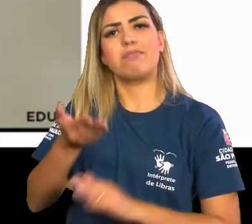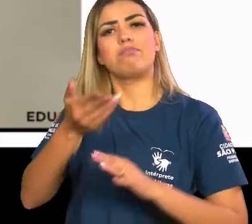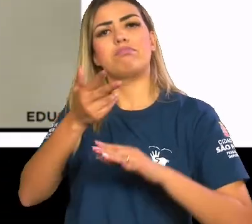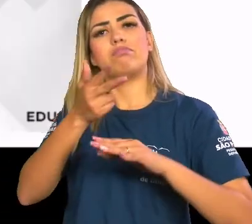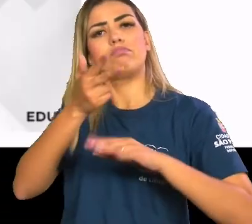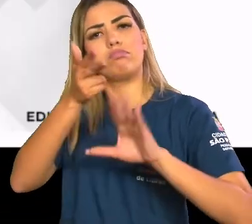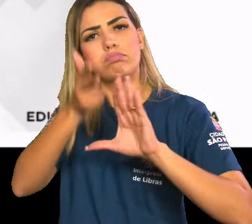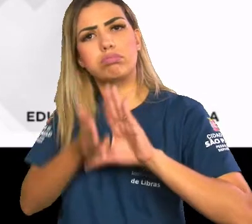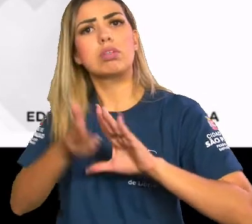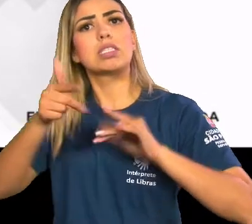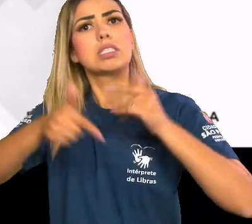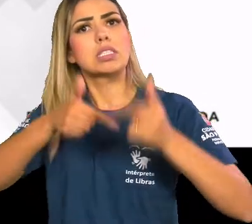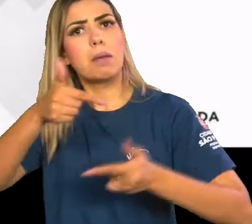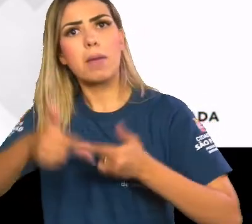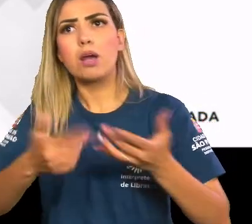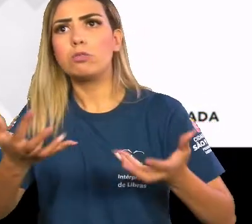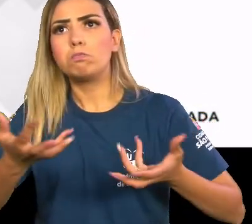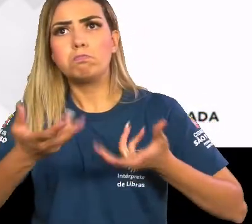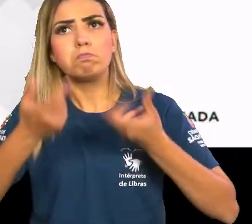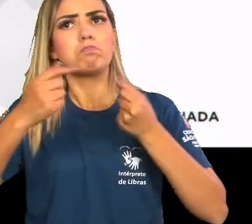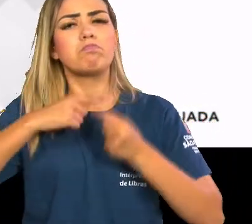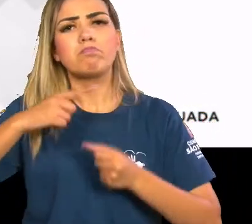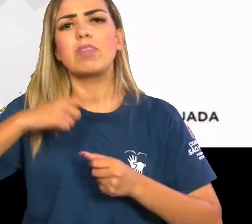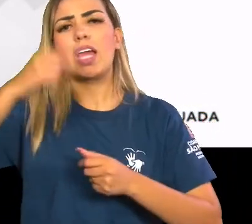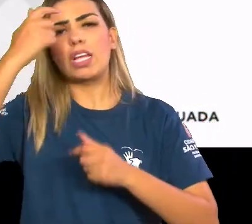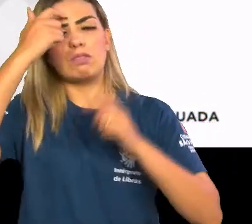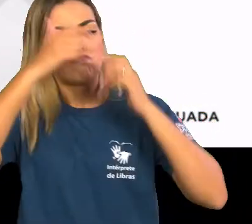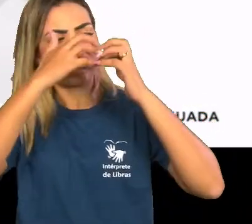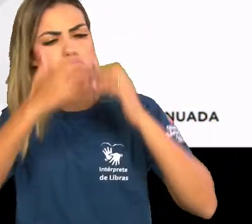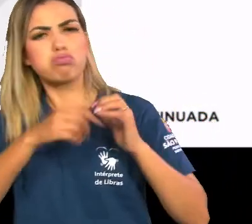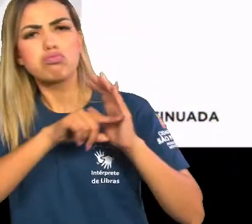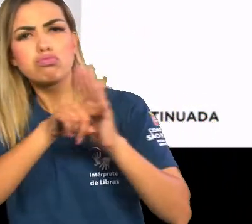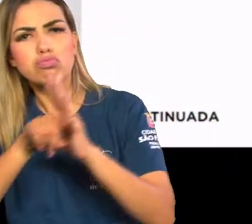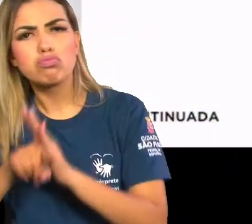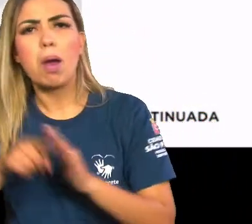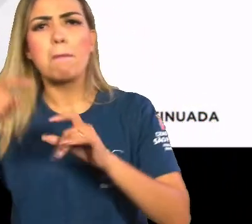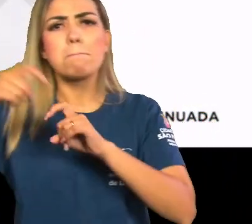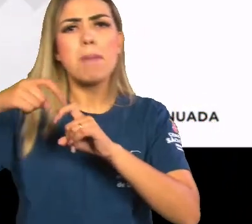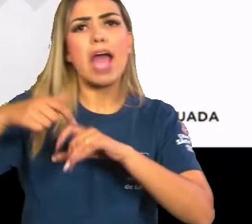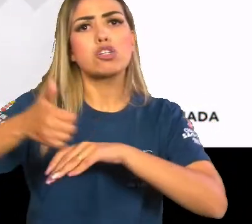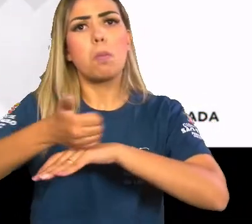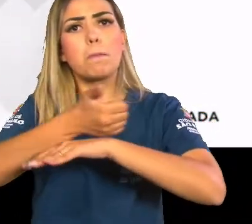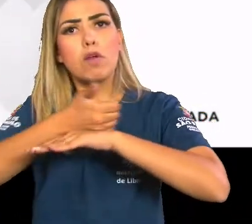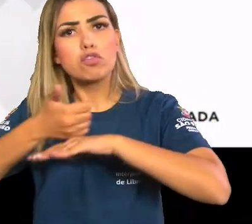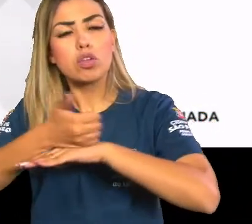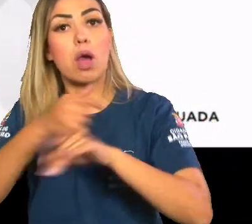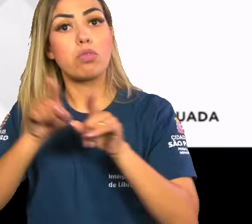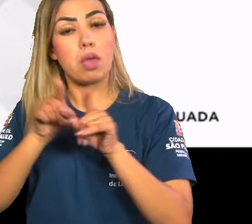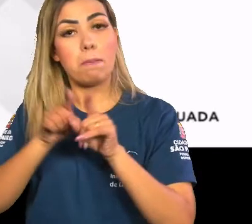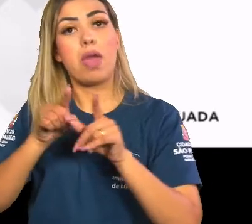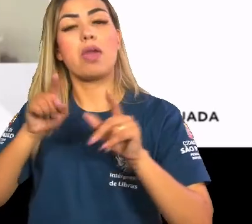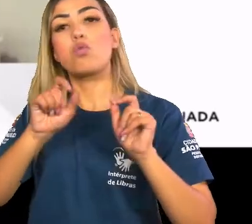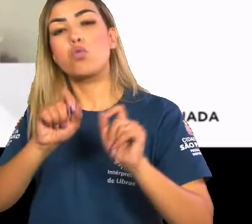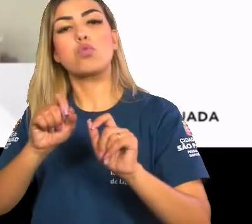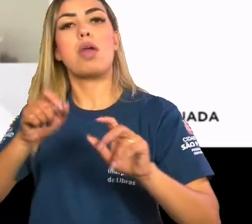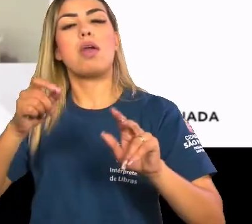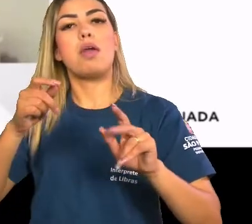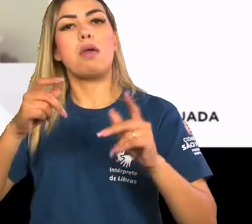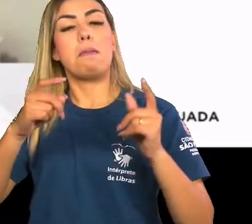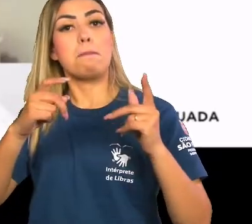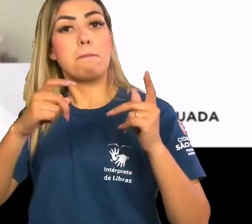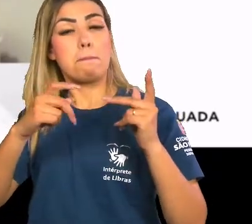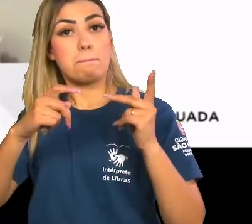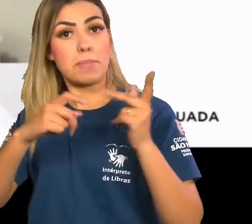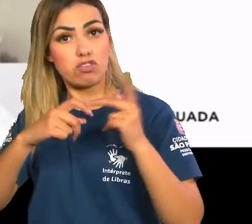intenso que envolveu imunologistas, geneticistas e pediatras especializados em doenças raras. Pela primeira